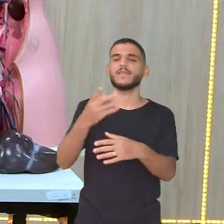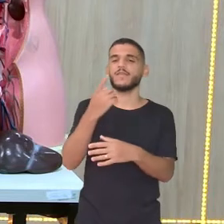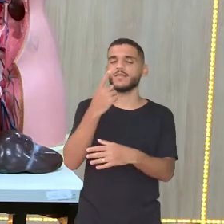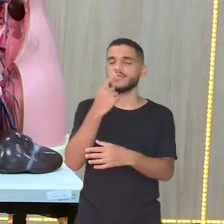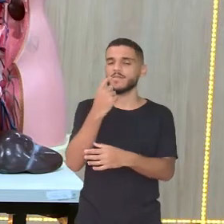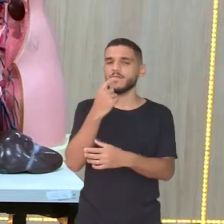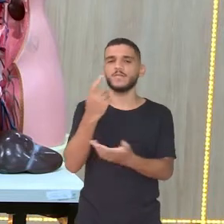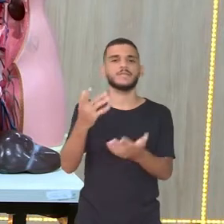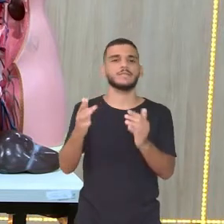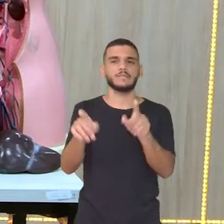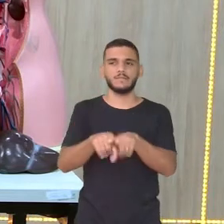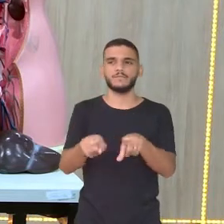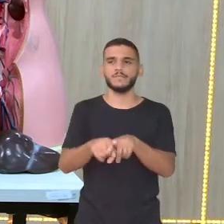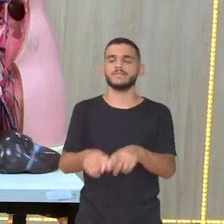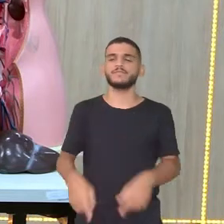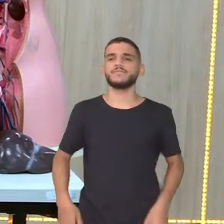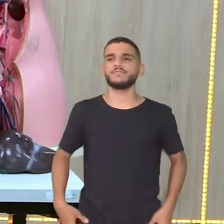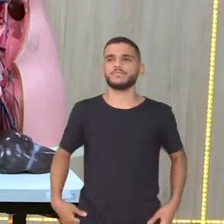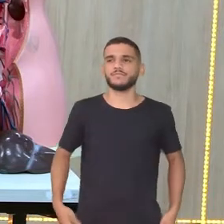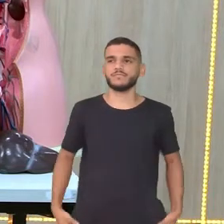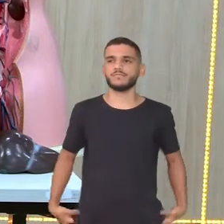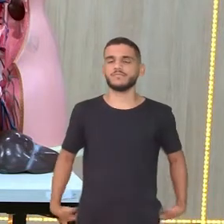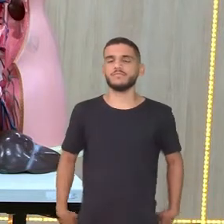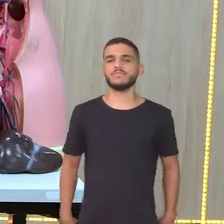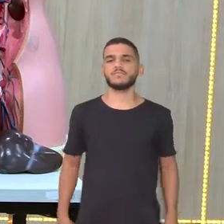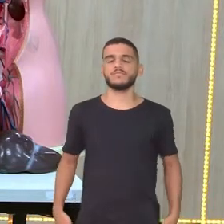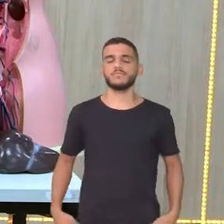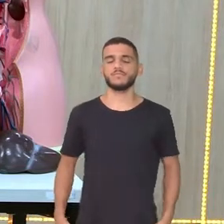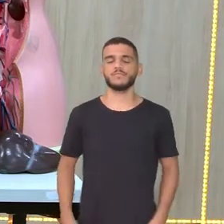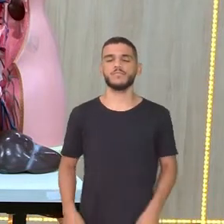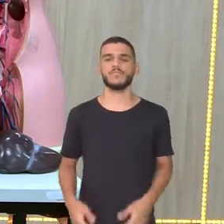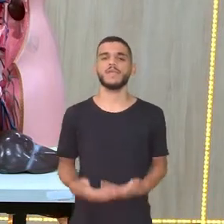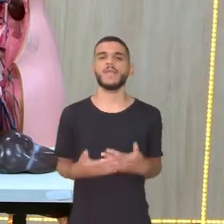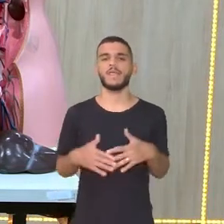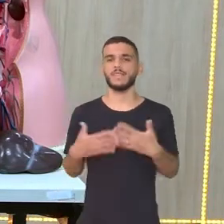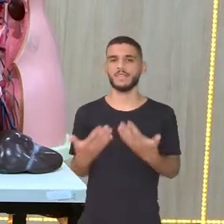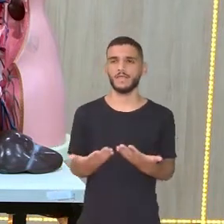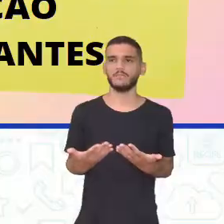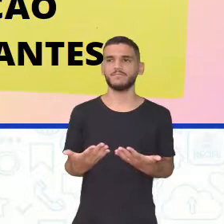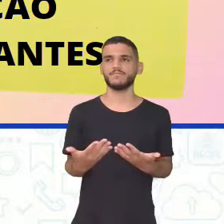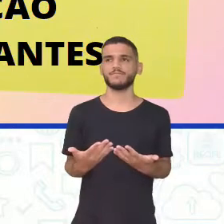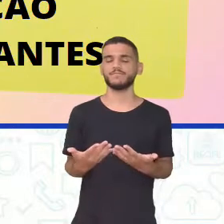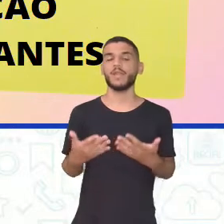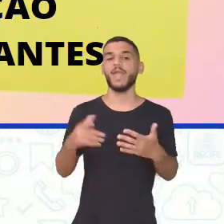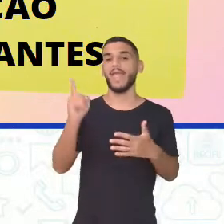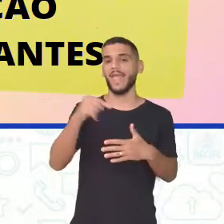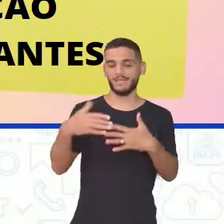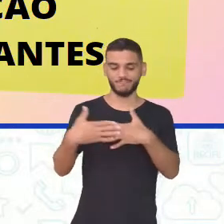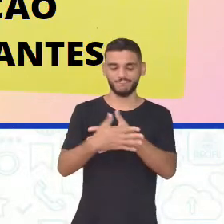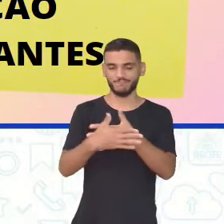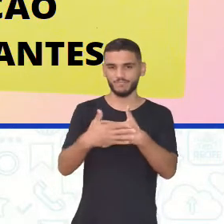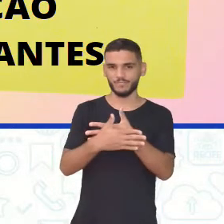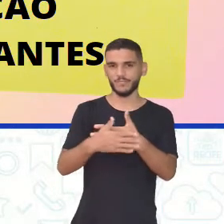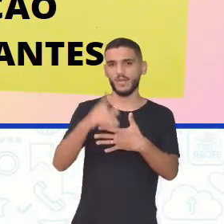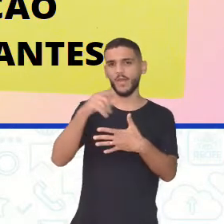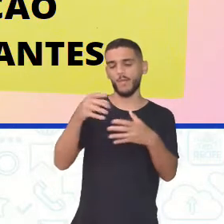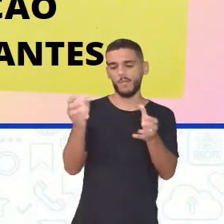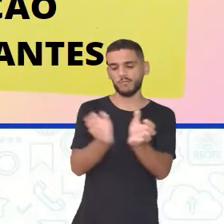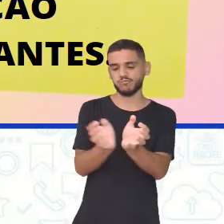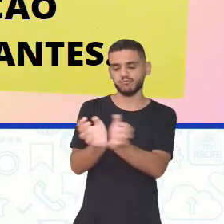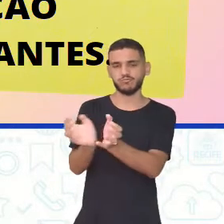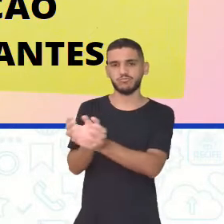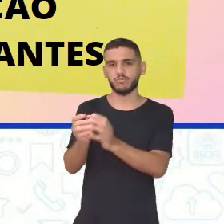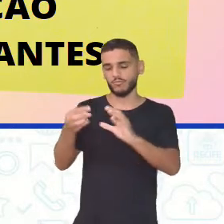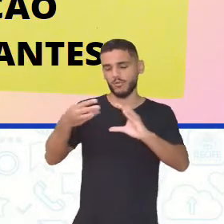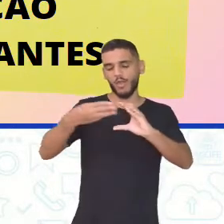conversar hoje. O que é que nós temos mais para falar? Lembrar aí a questão dos tecidos, que são formados, né, por um grupo